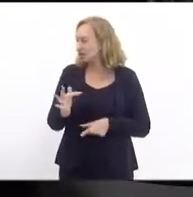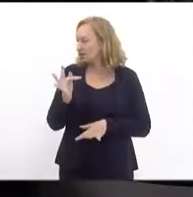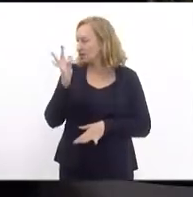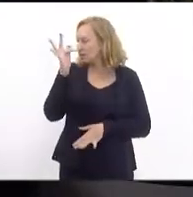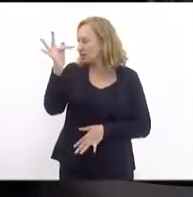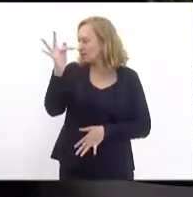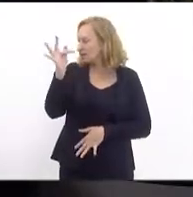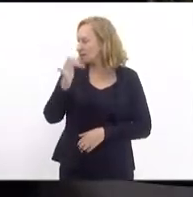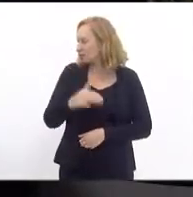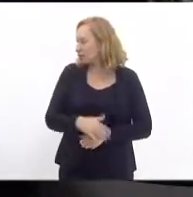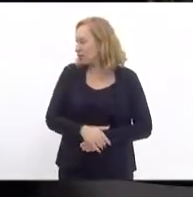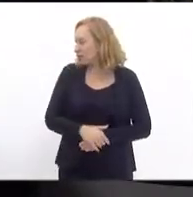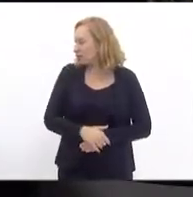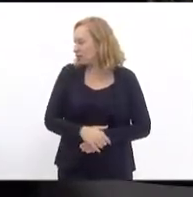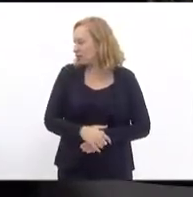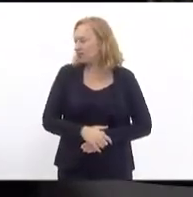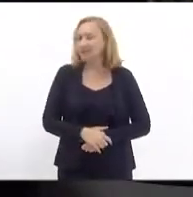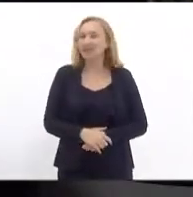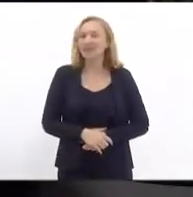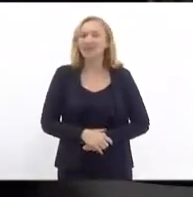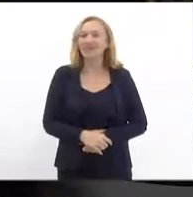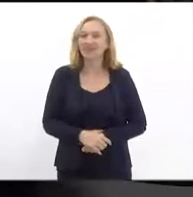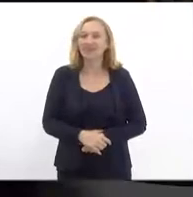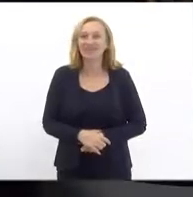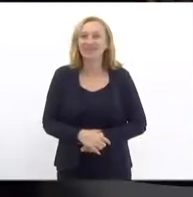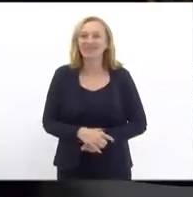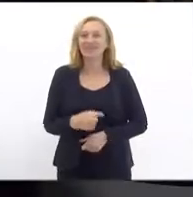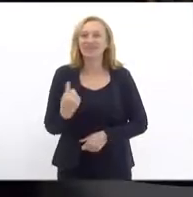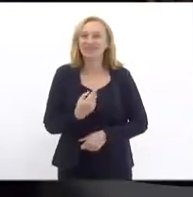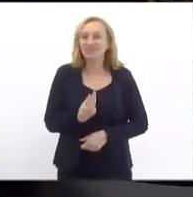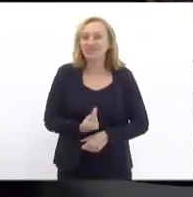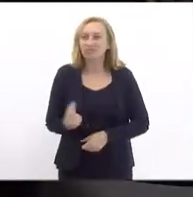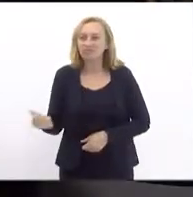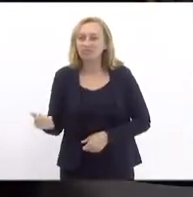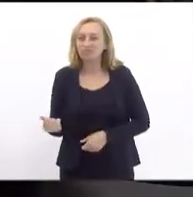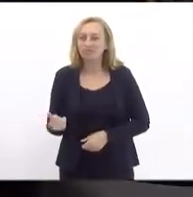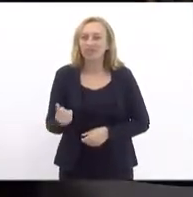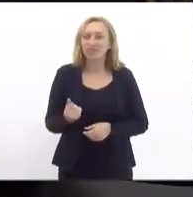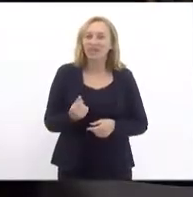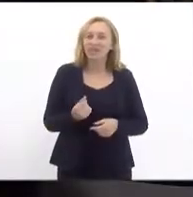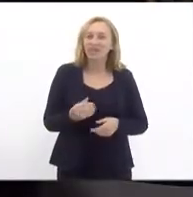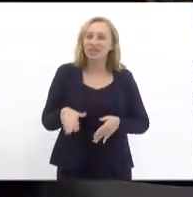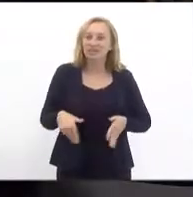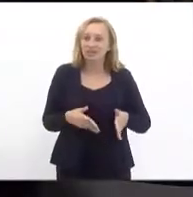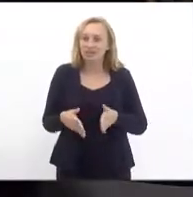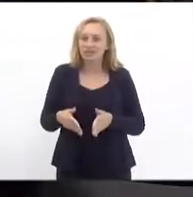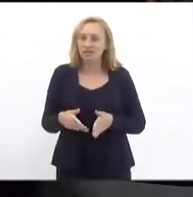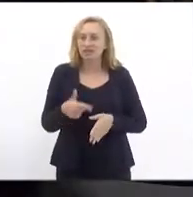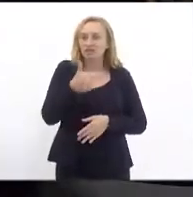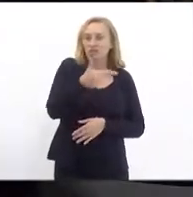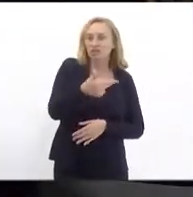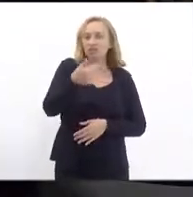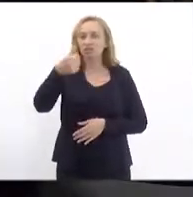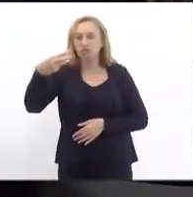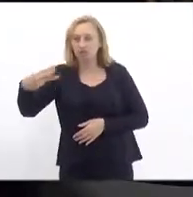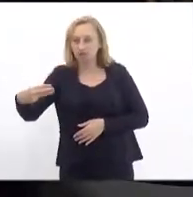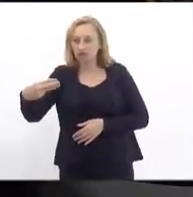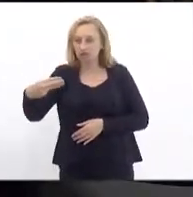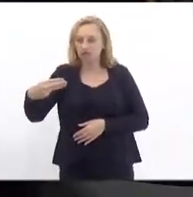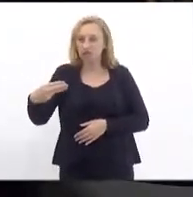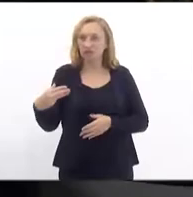sequer saberão se vão estar vivas. Né? Porque a gente sai, na metade do caminho, a gente sai de 2023